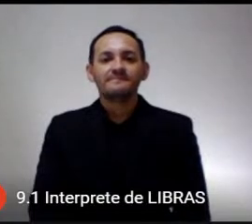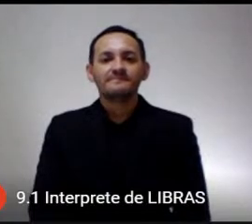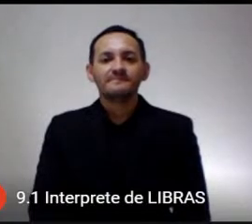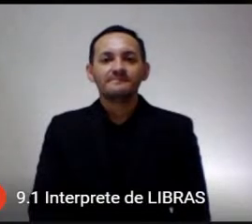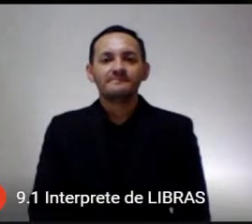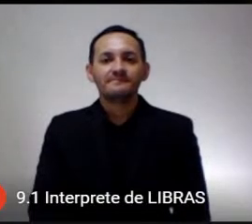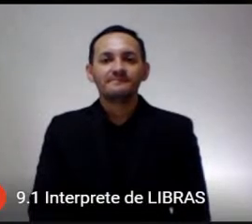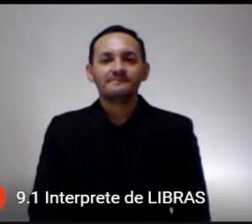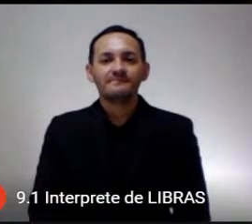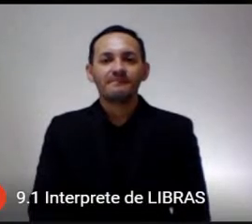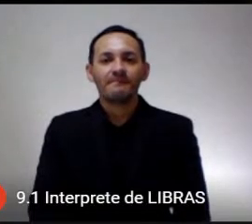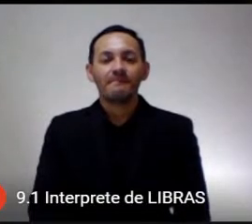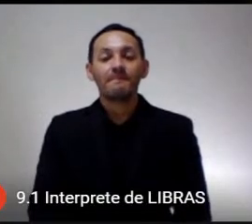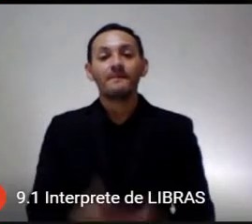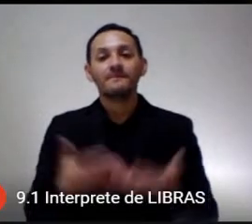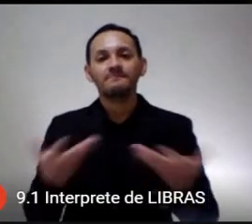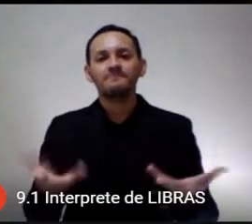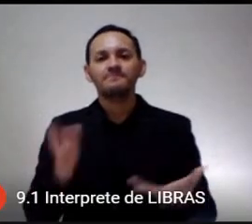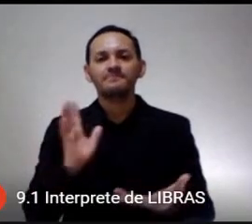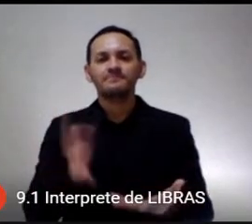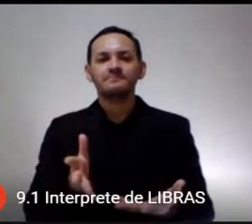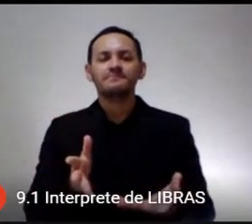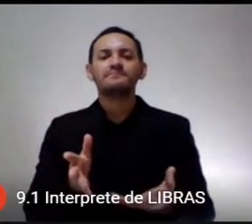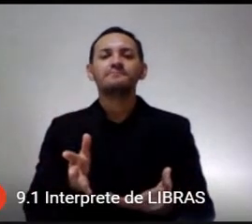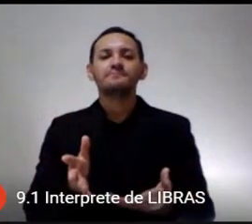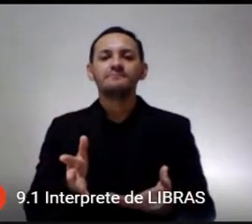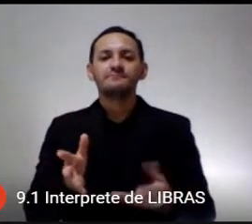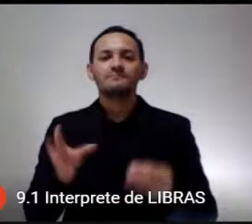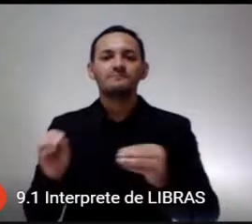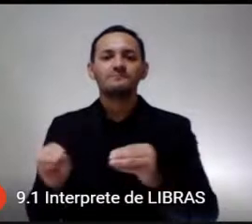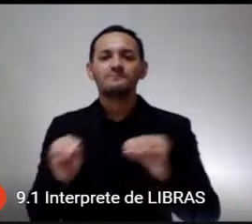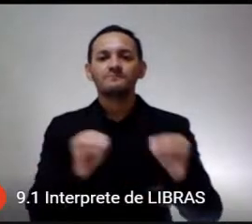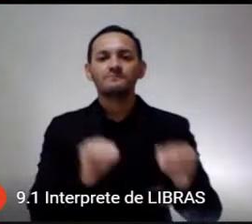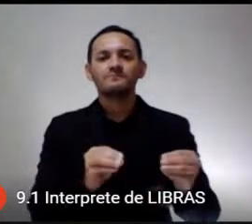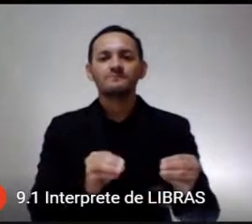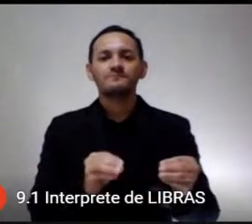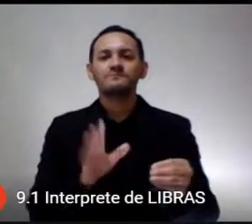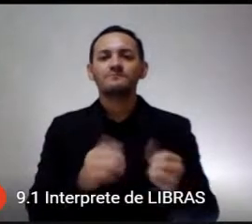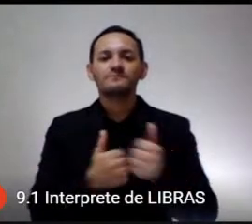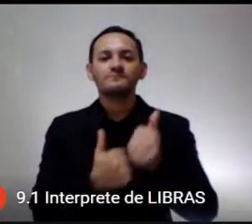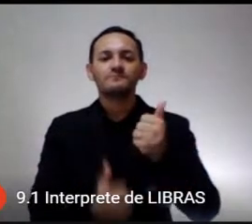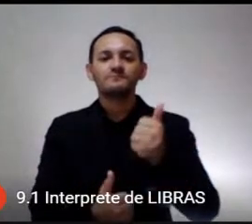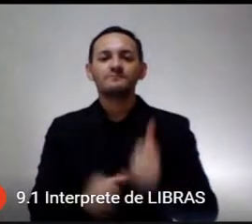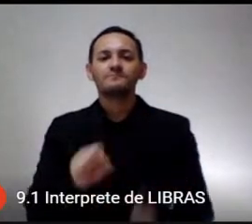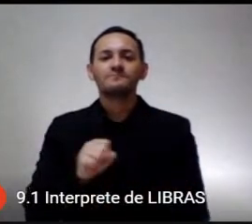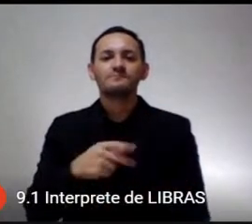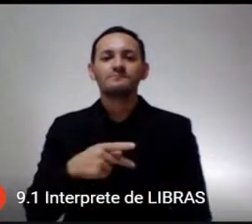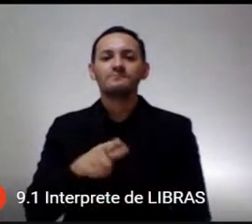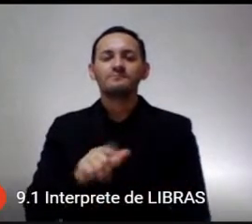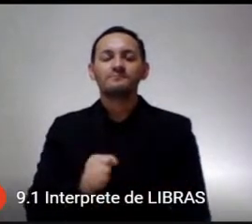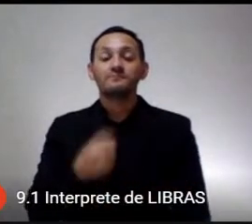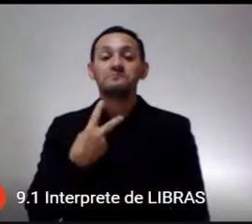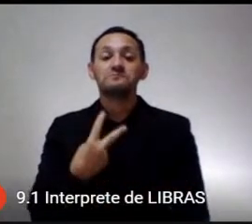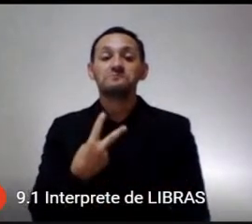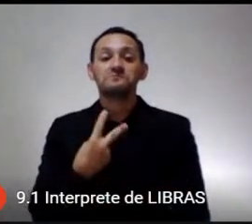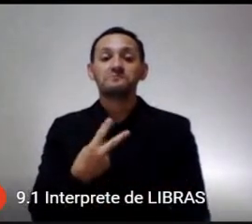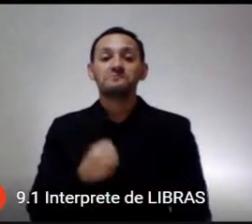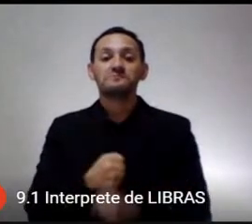Perdeu o juiz e ele já foi, acho que já foi reconduzido nesse cargo de subordinado. Já foi reconduzido, ele está no segundo biênio dele.